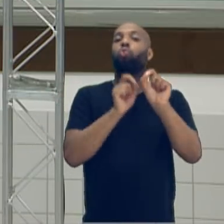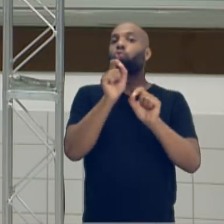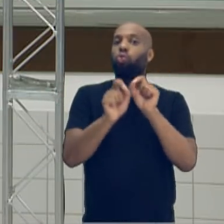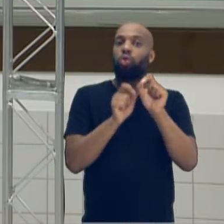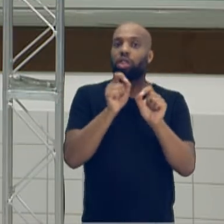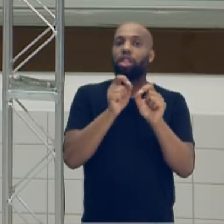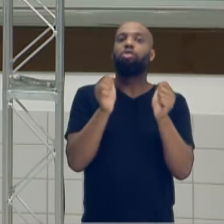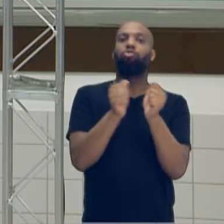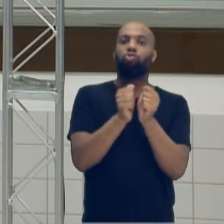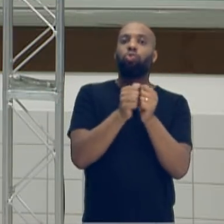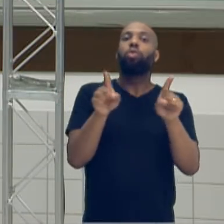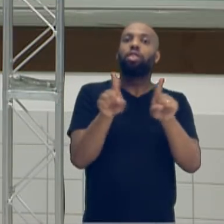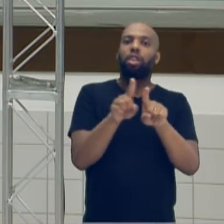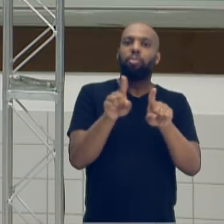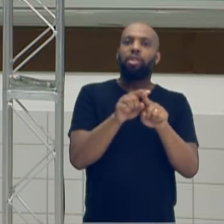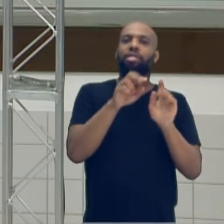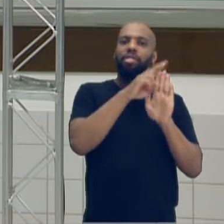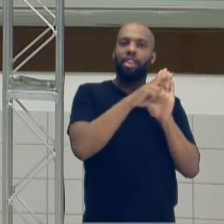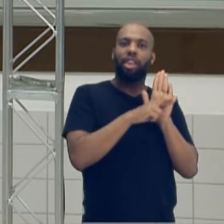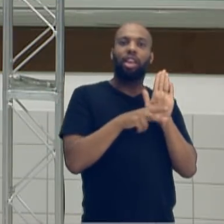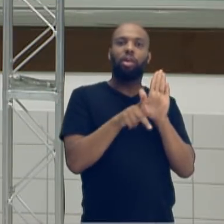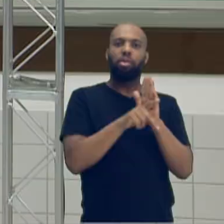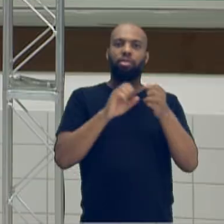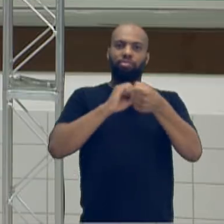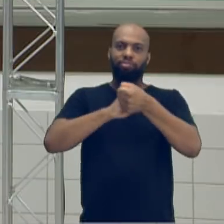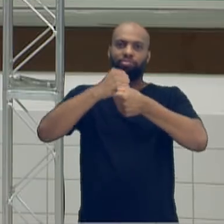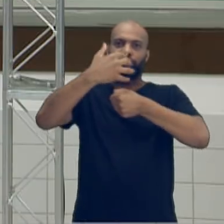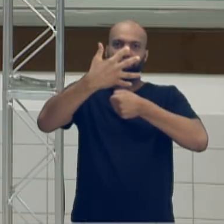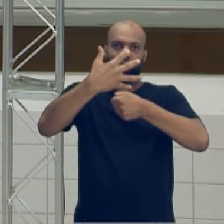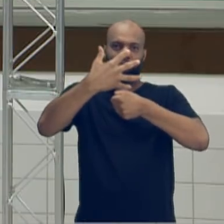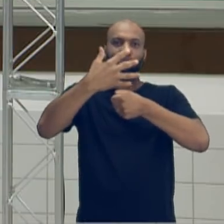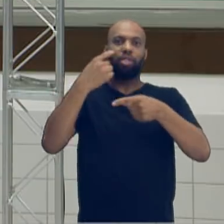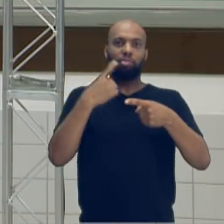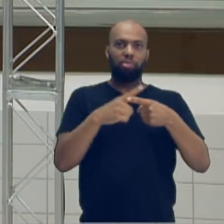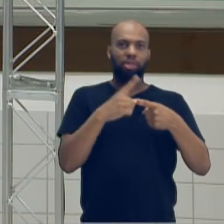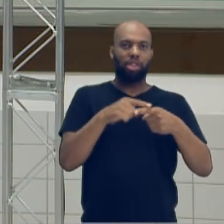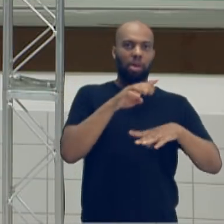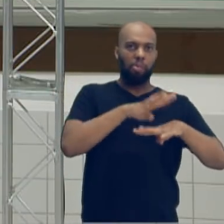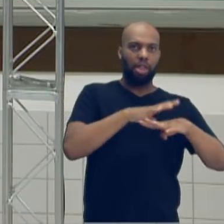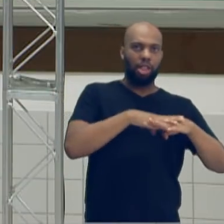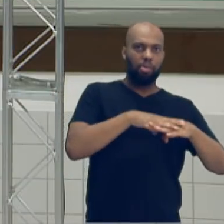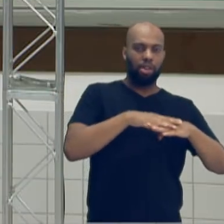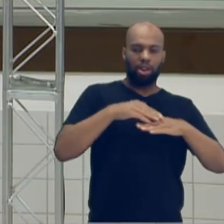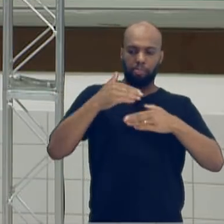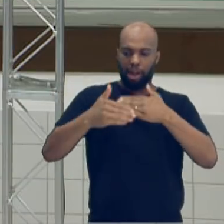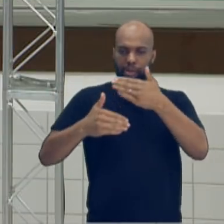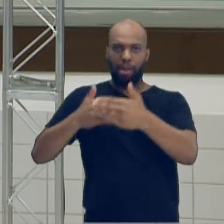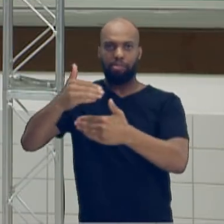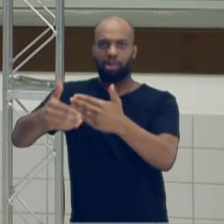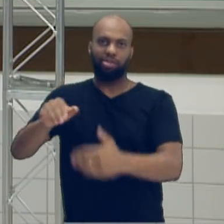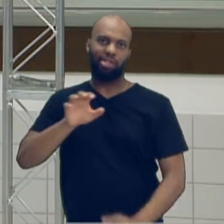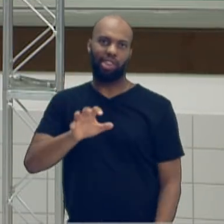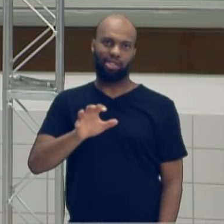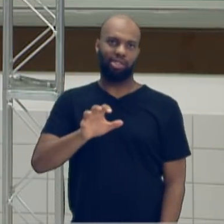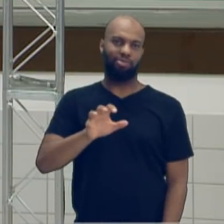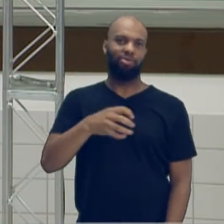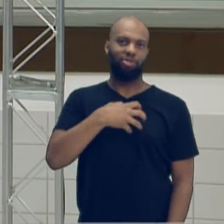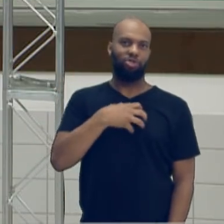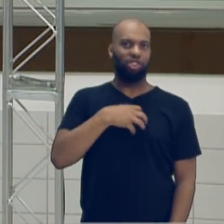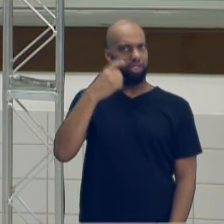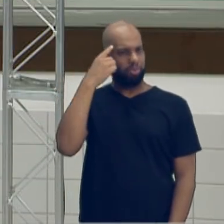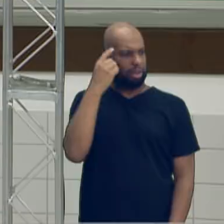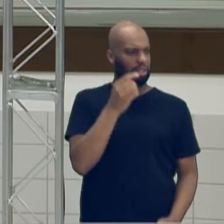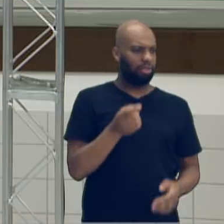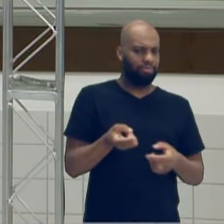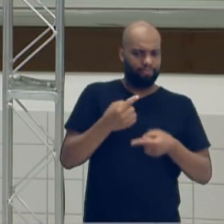de potenciação. Né? Uma sequência, a matemática é essa sequência lógica. Né? Daí a importância de você fazer